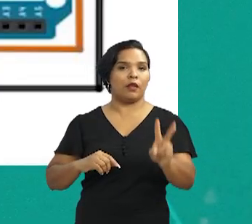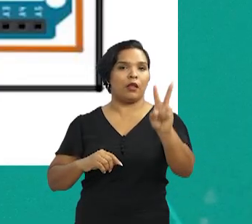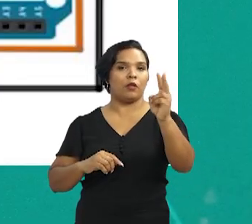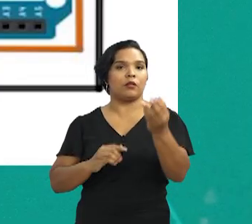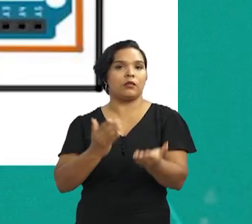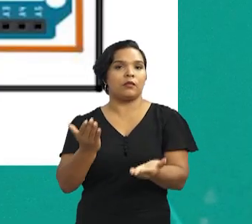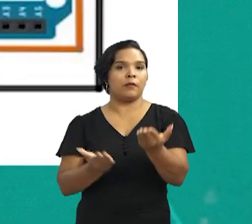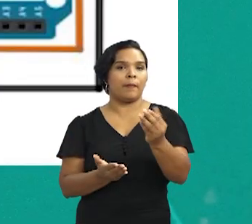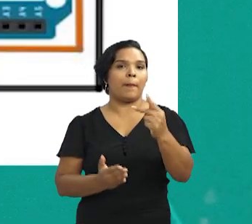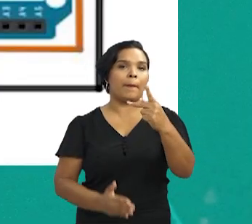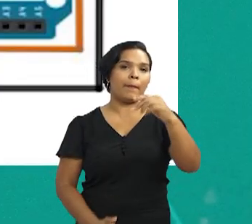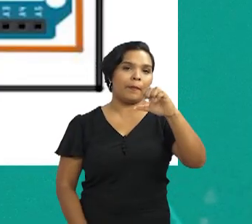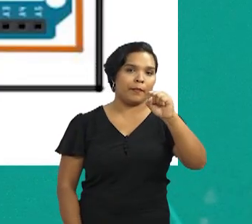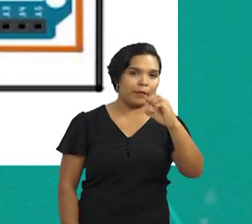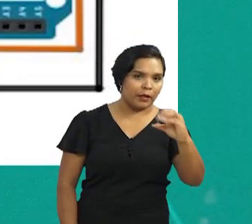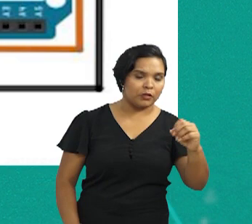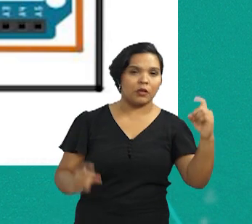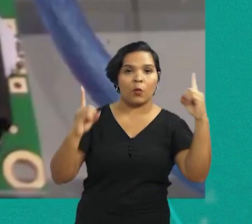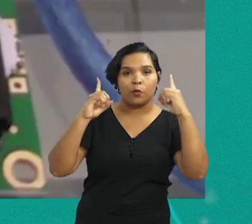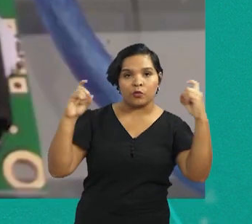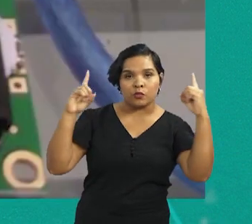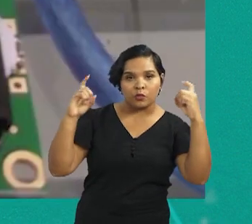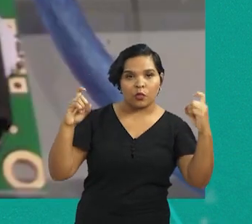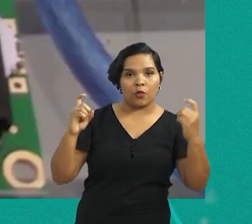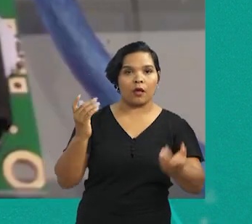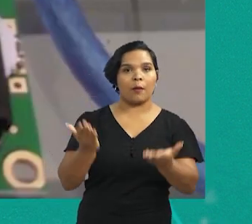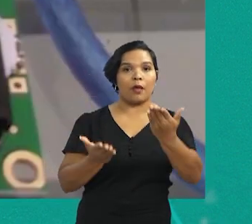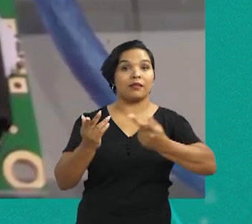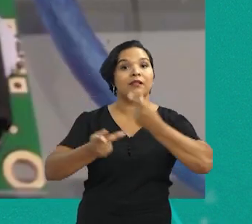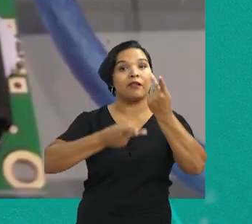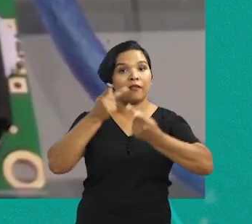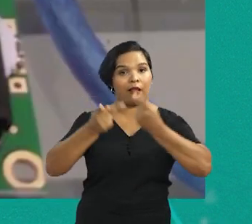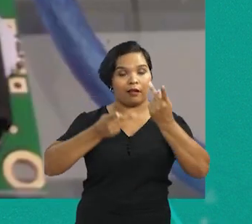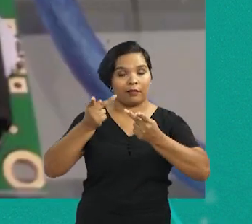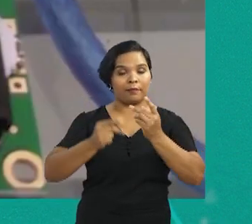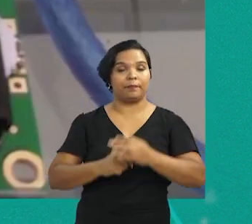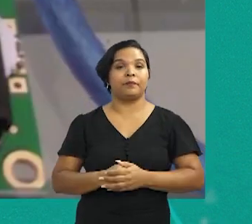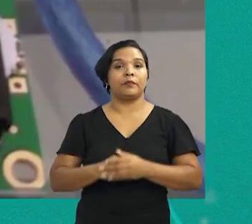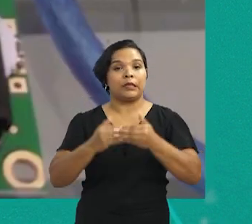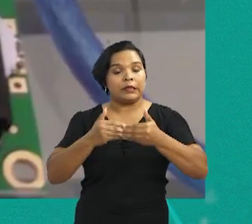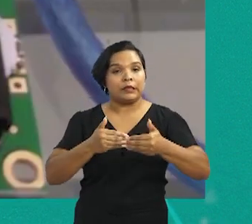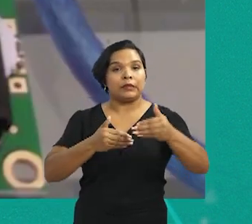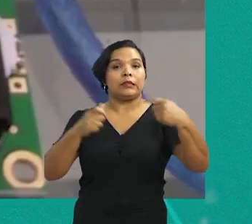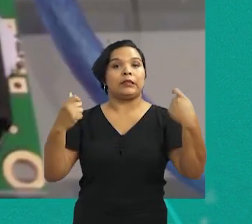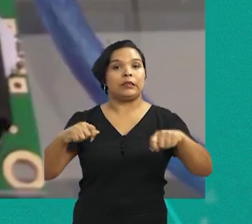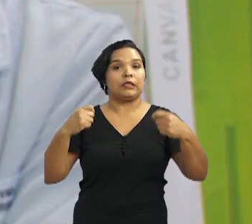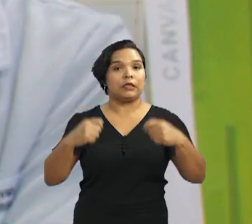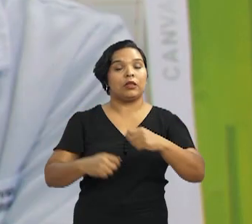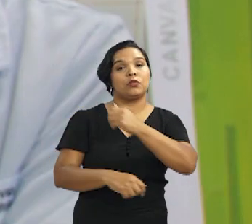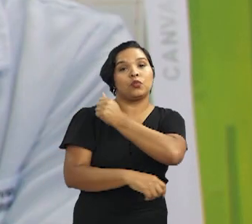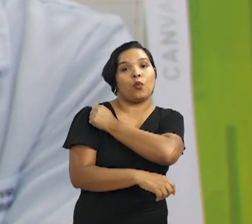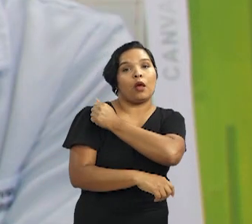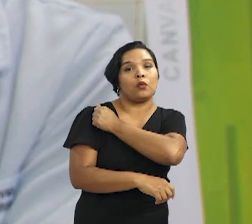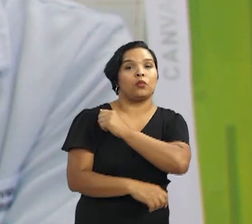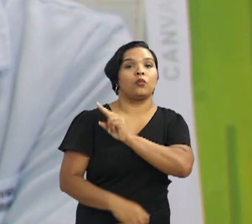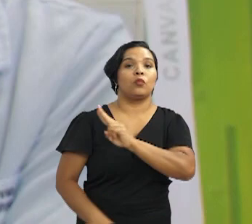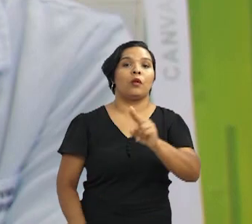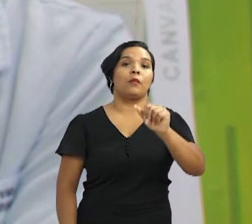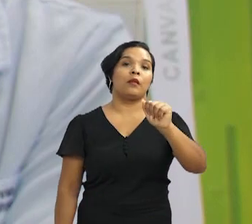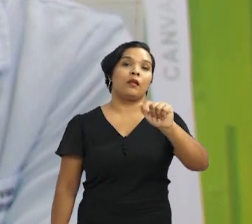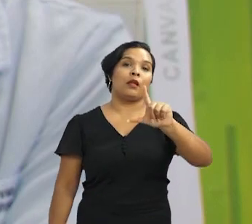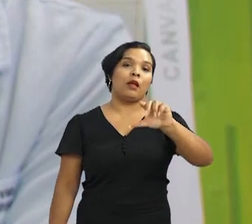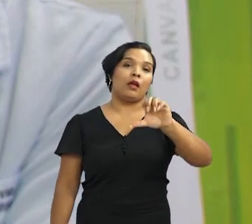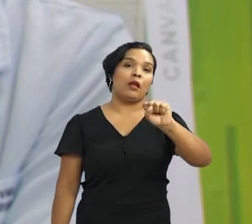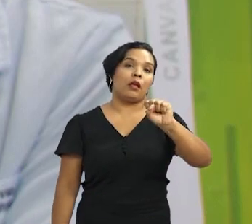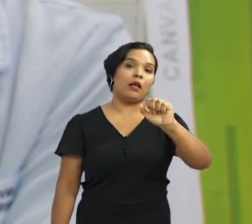que emite os valores de pesagem por som, né? Uma balança que fala, que a gente chama. A partir da